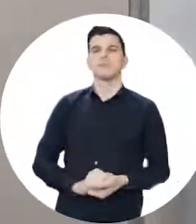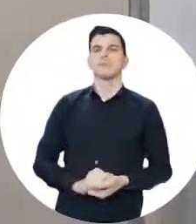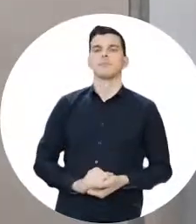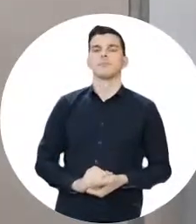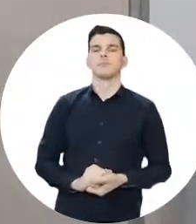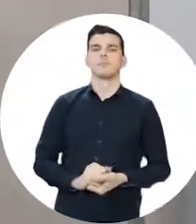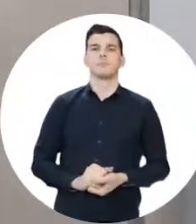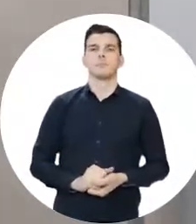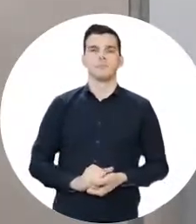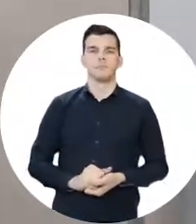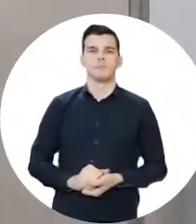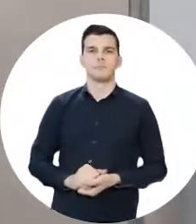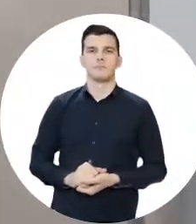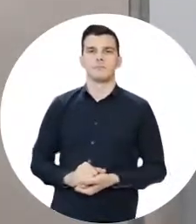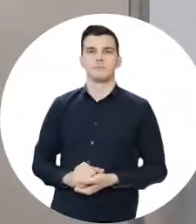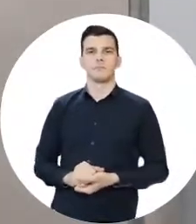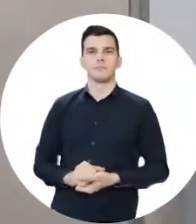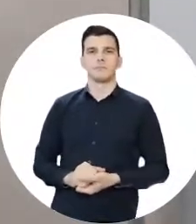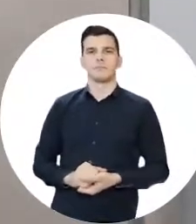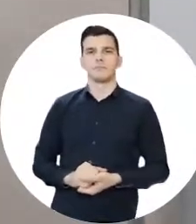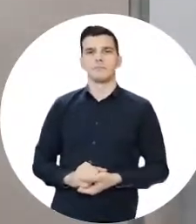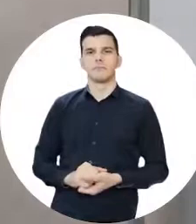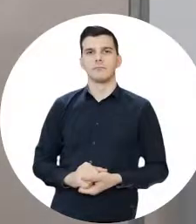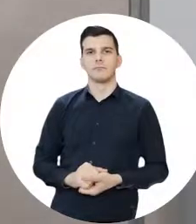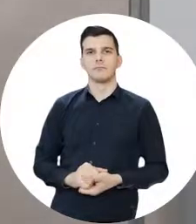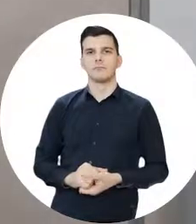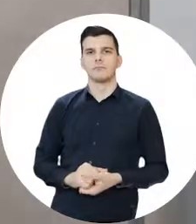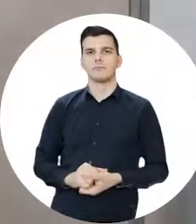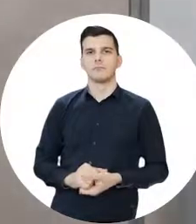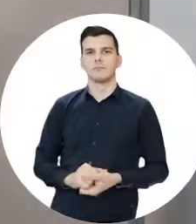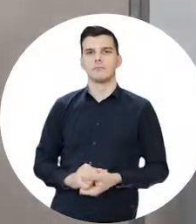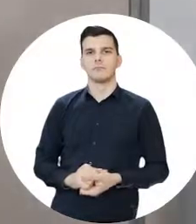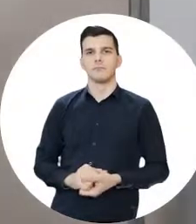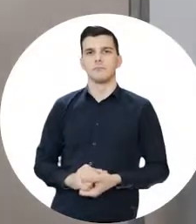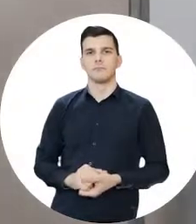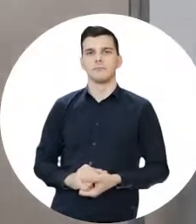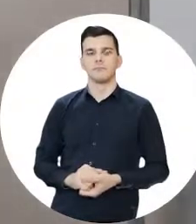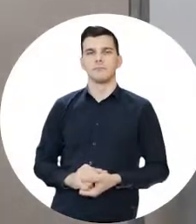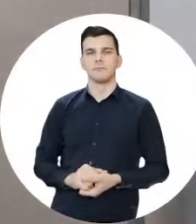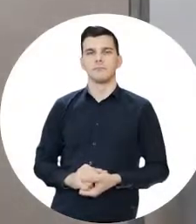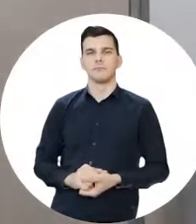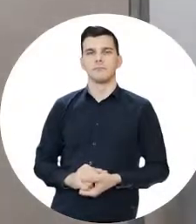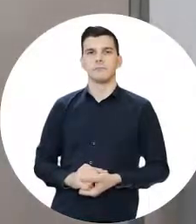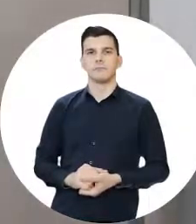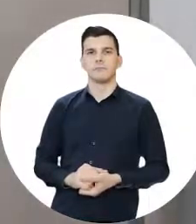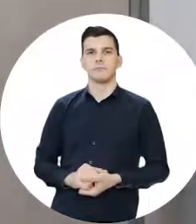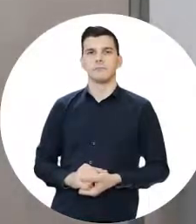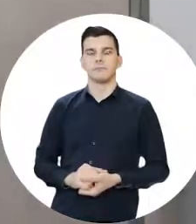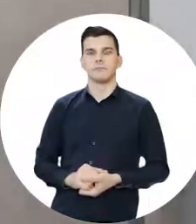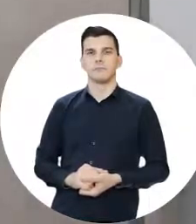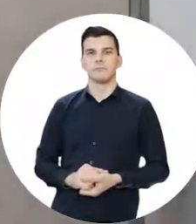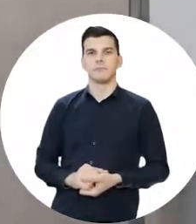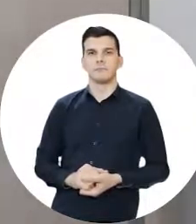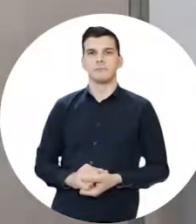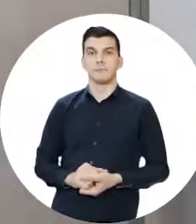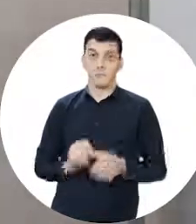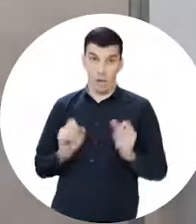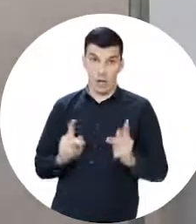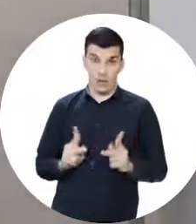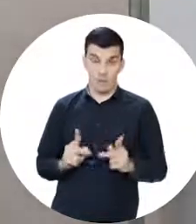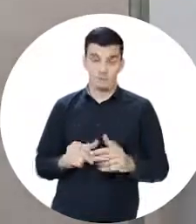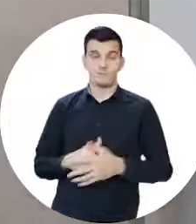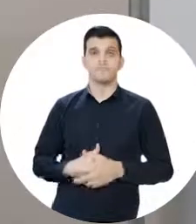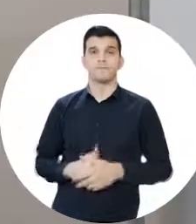Concentração comum, massa de soluto, dividido pelo volume de solução.